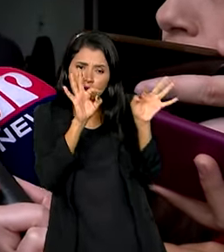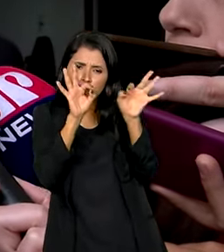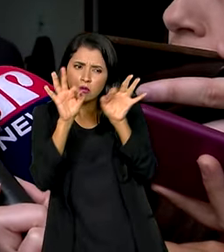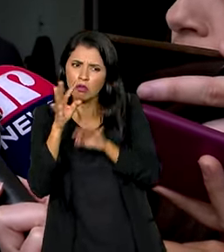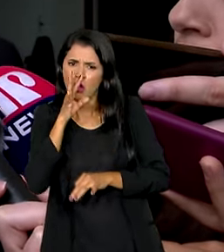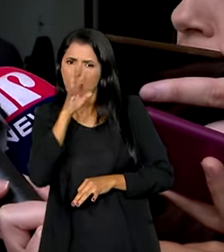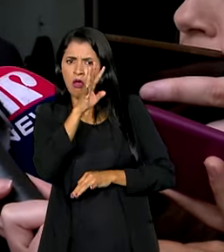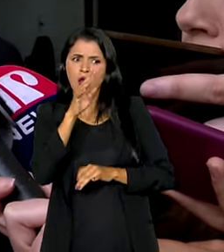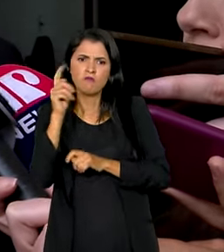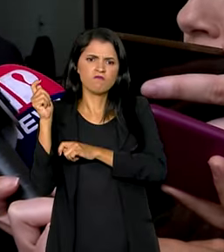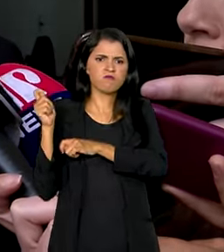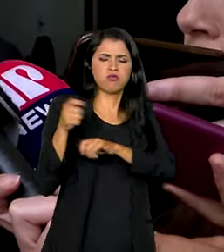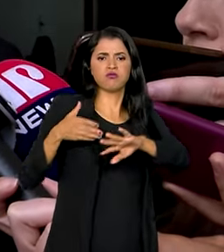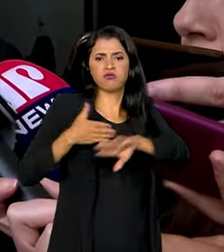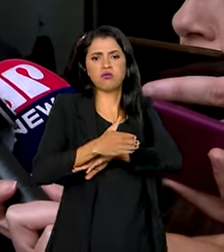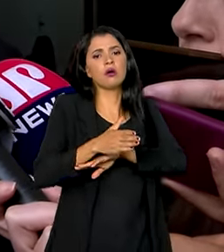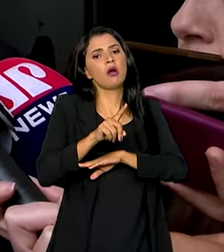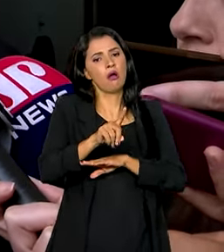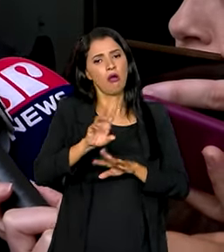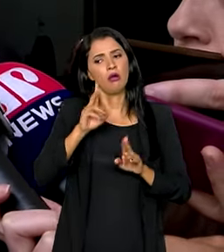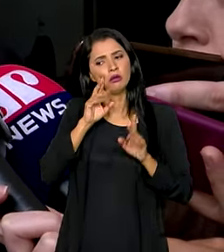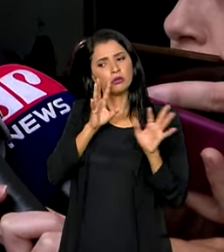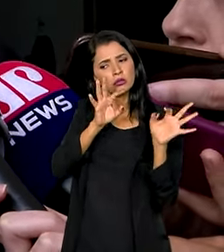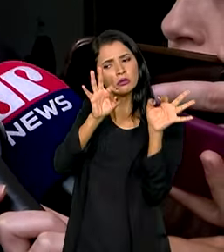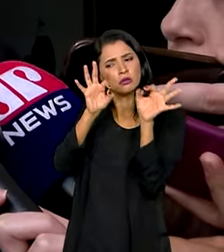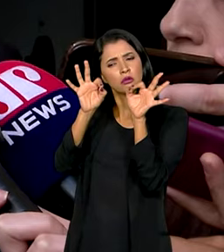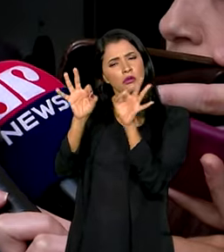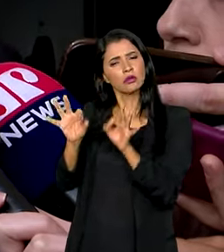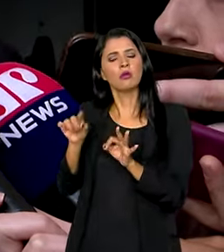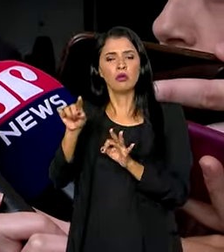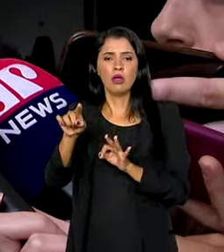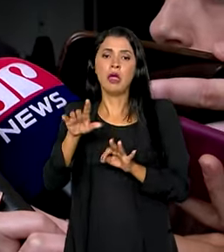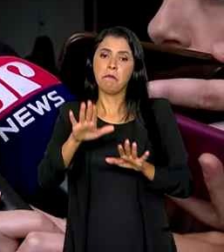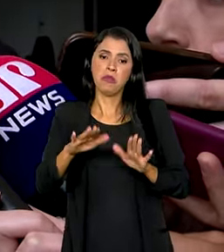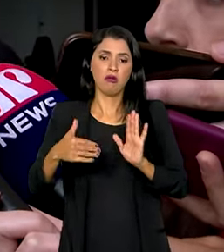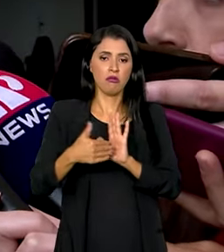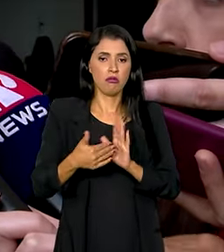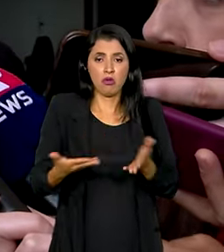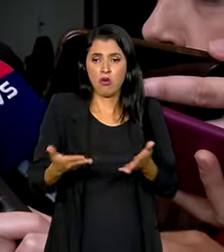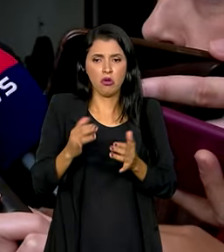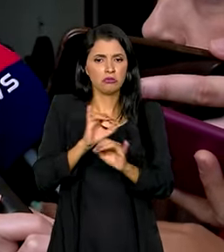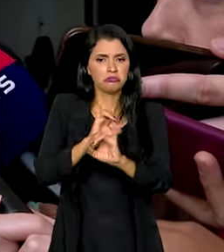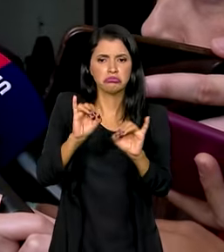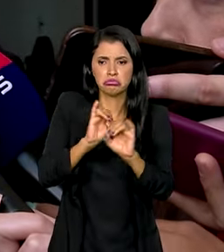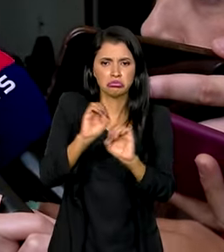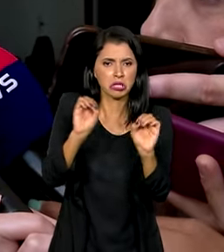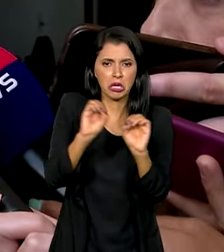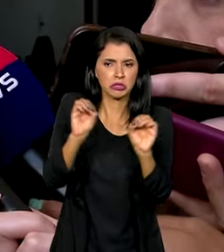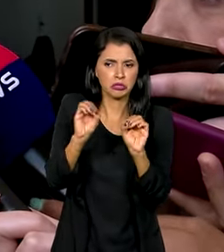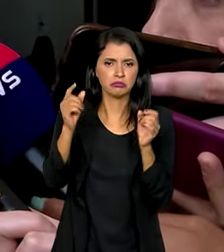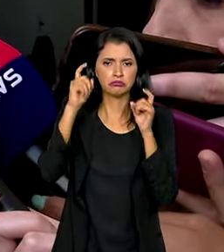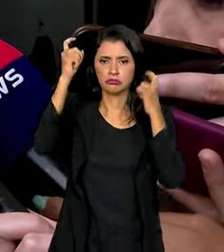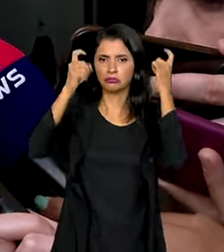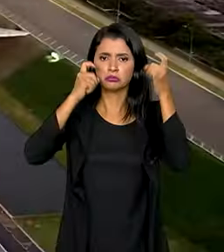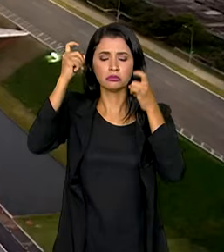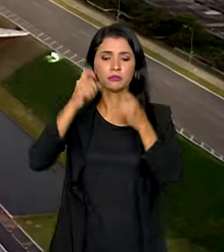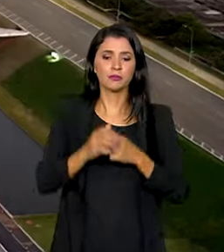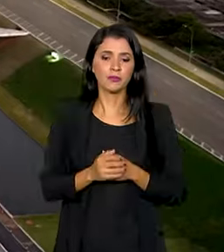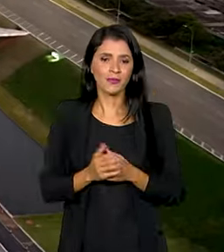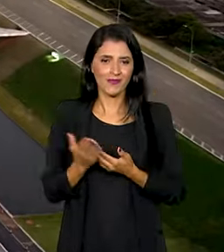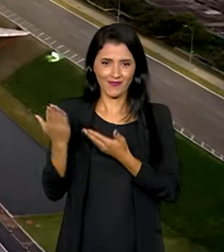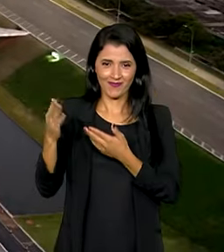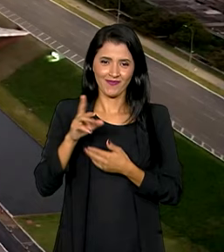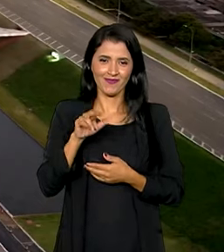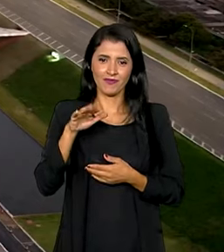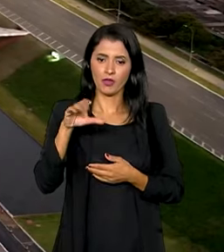ameaças, ataques às instituições democráticas, mas até o momento não há nada que preocupe. Segundo Ricardo Capelli,